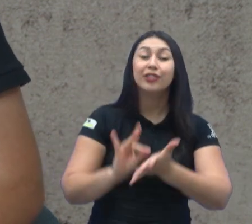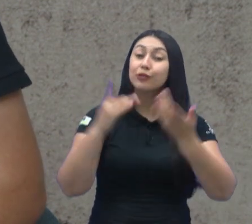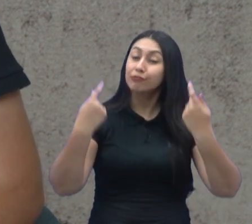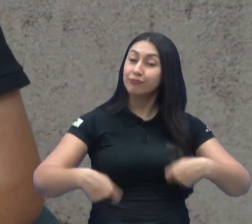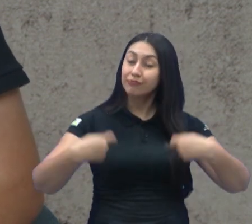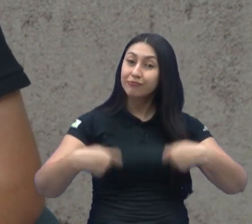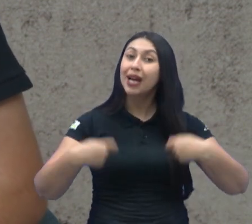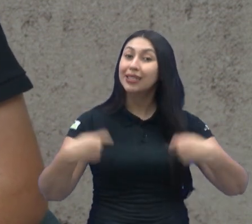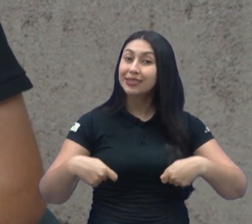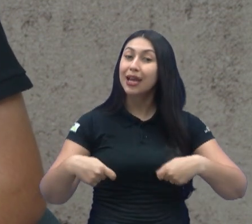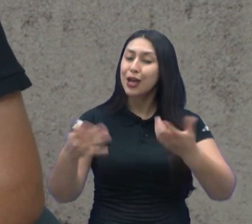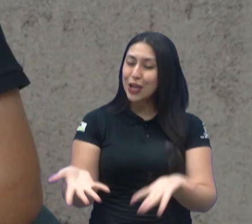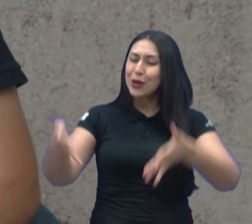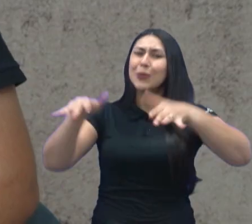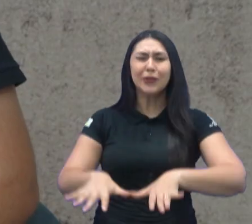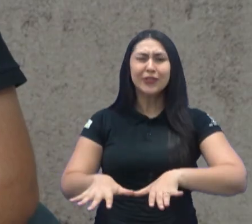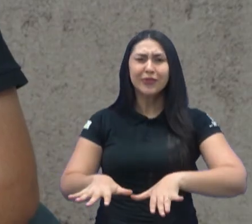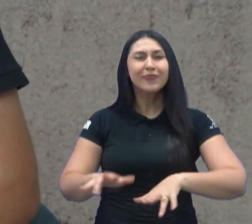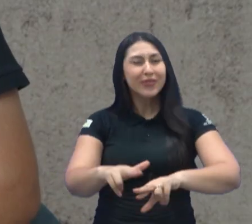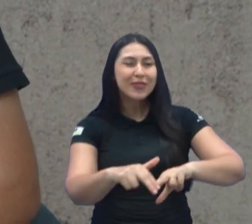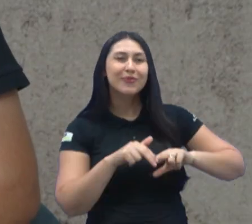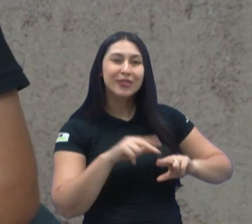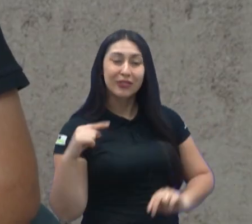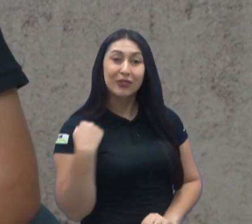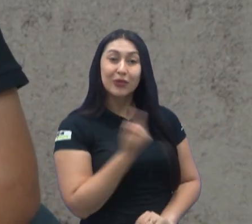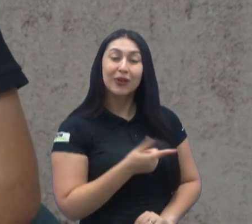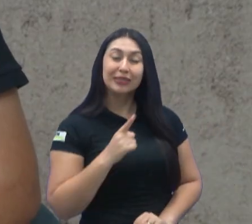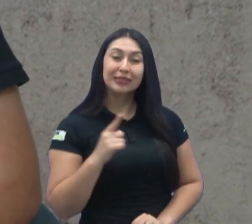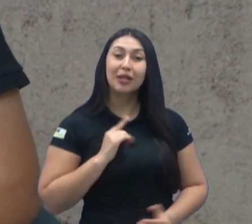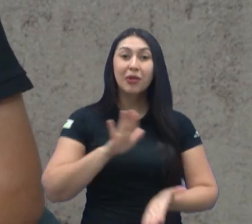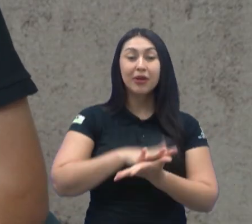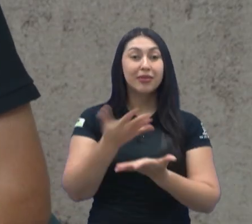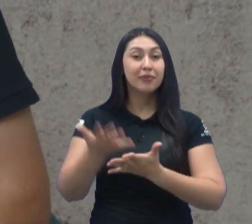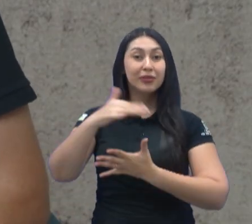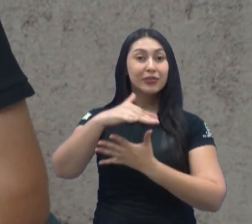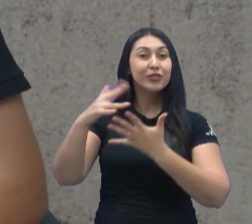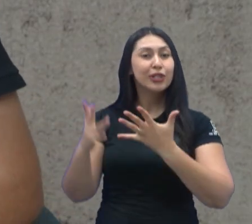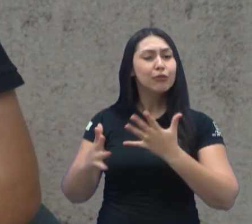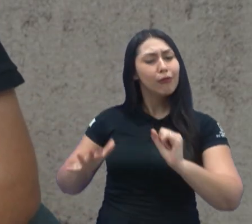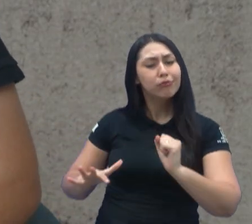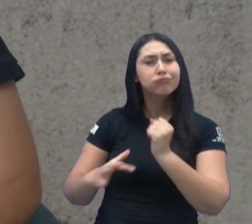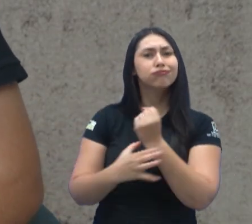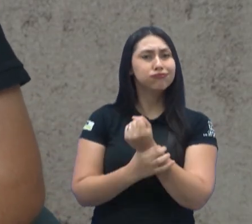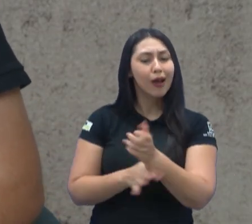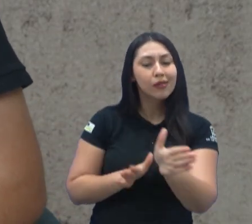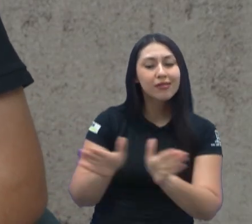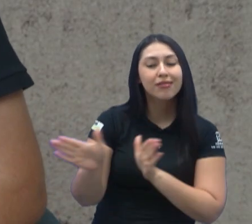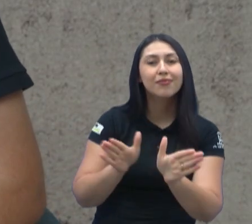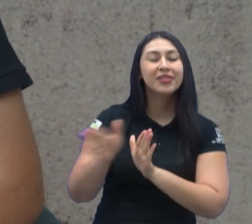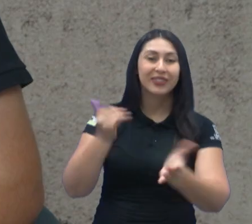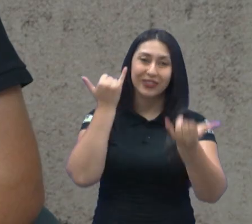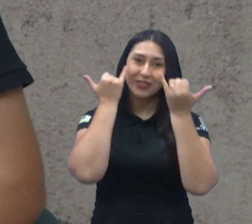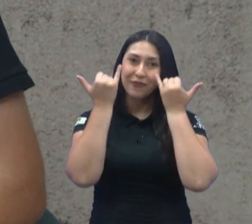todo mundo. Por isso, a nossa programação conta com intérpretes de Libras garantindo acesso, informação e